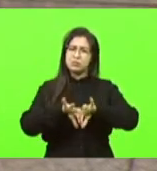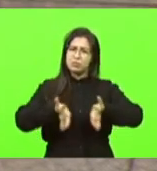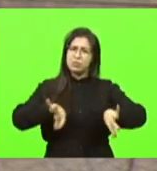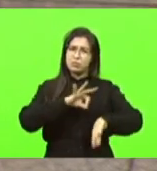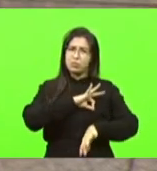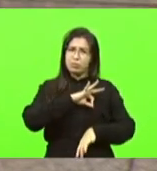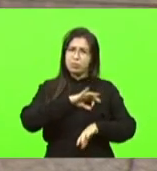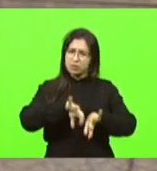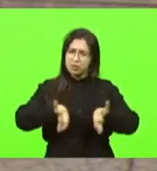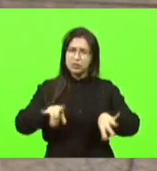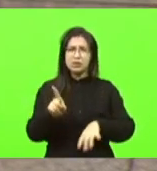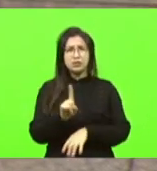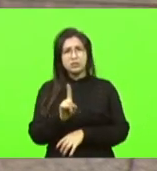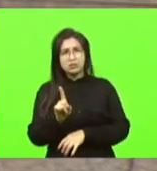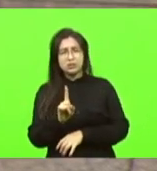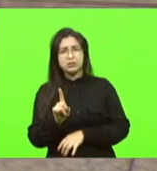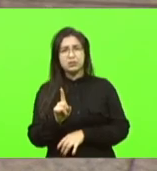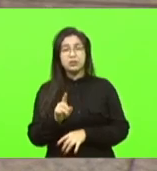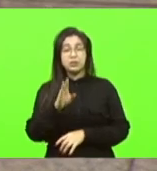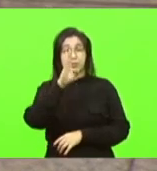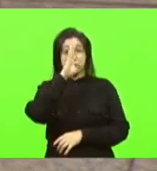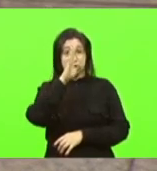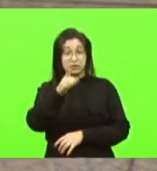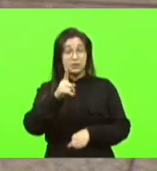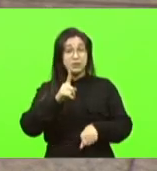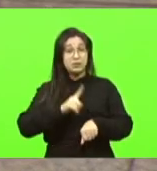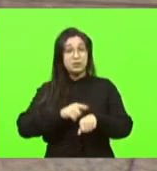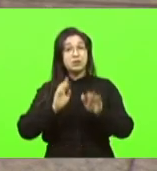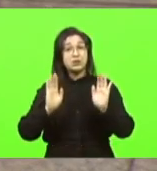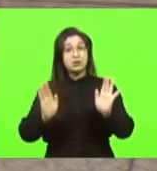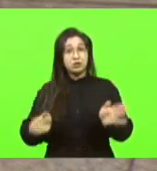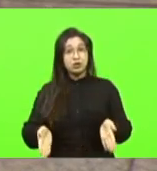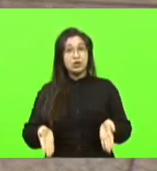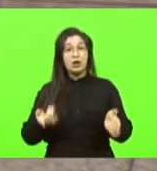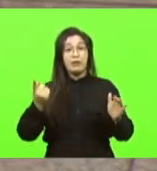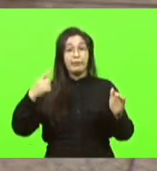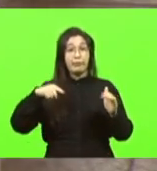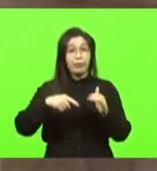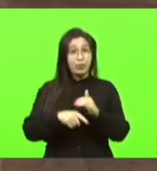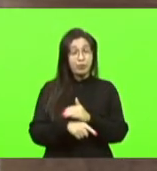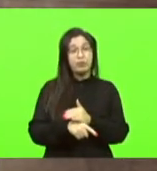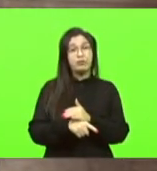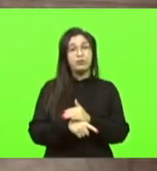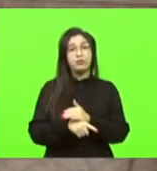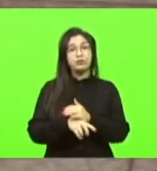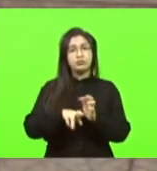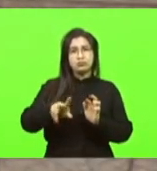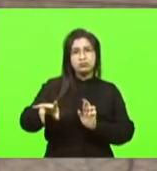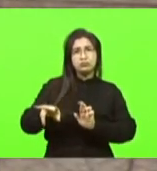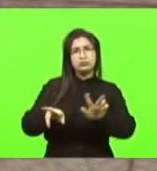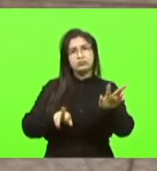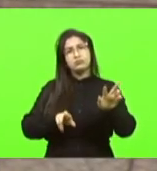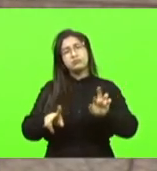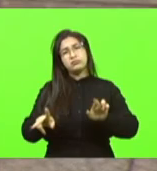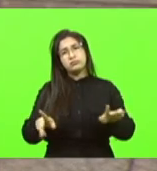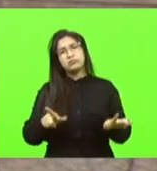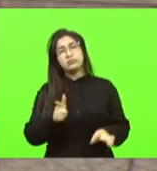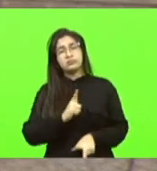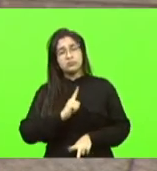principalmente está na hora de nós mergulhamos nas diferenças que hoje existem